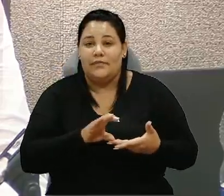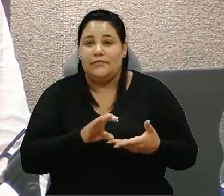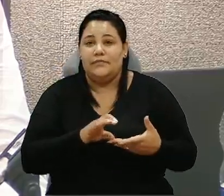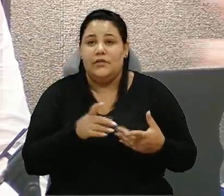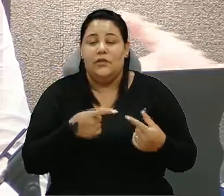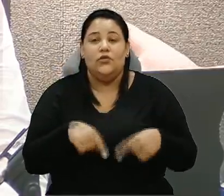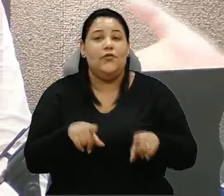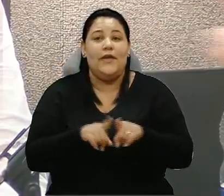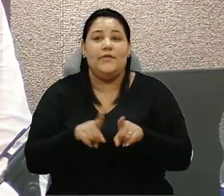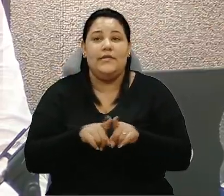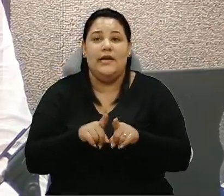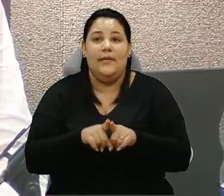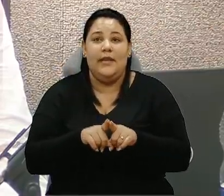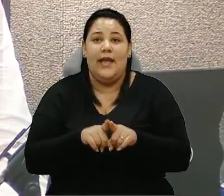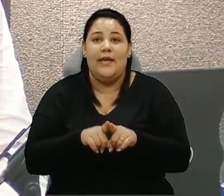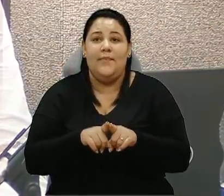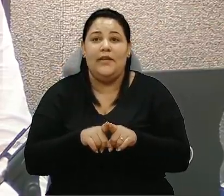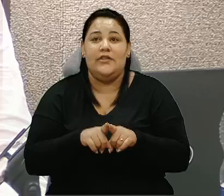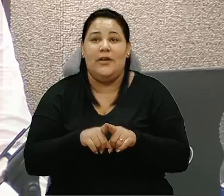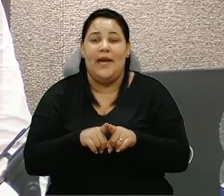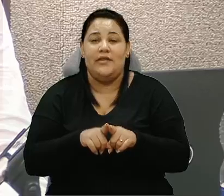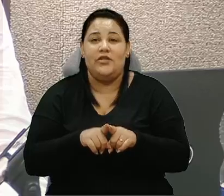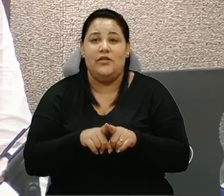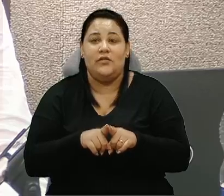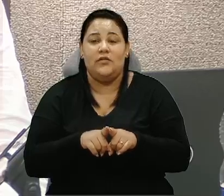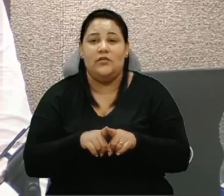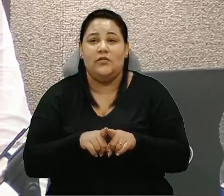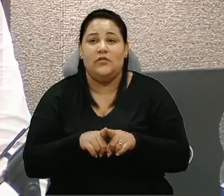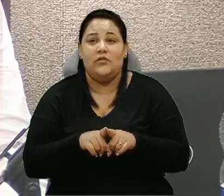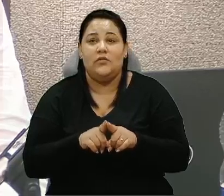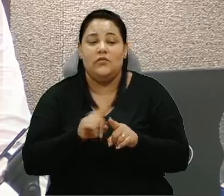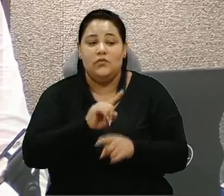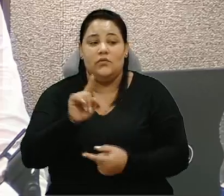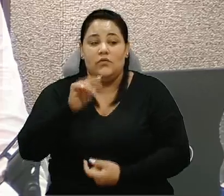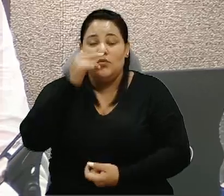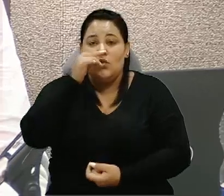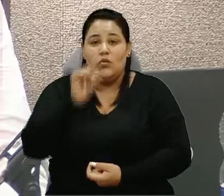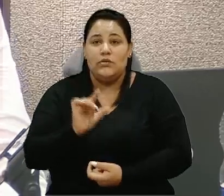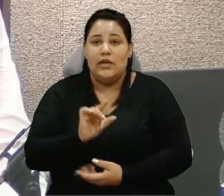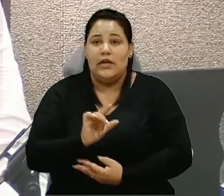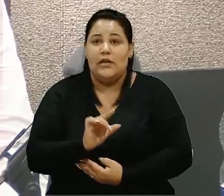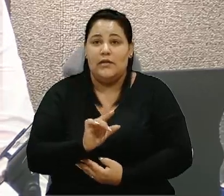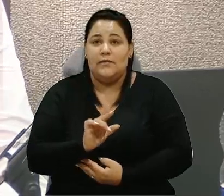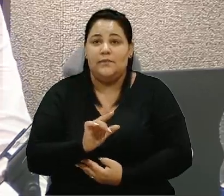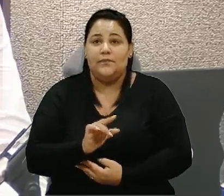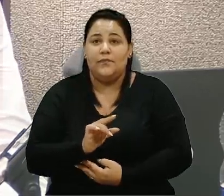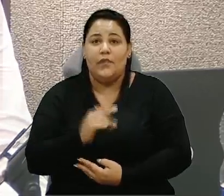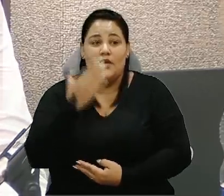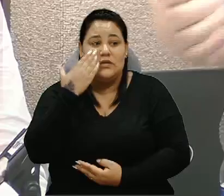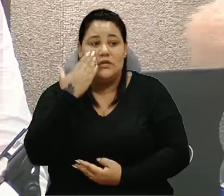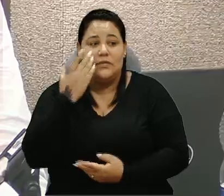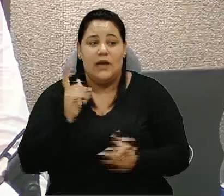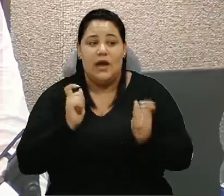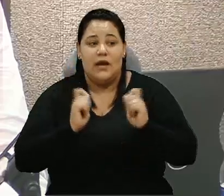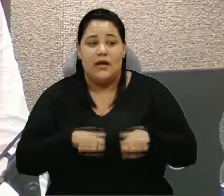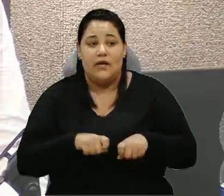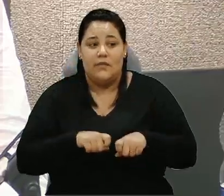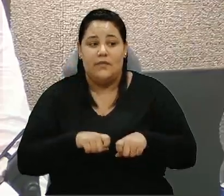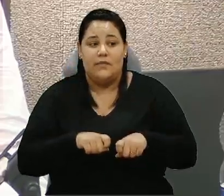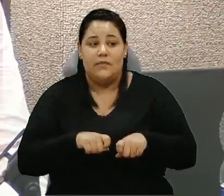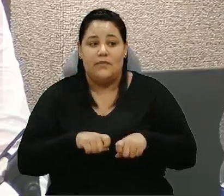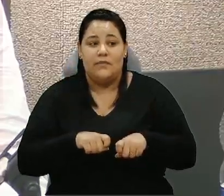não, estava falando com o Cláudio aqui, não se consegue profissionais que tenham capacidade para preencher